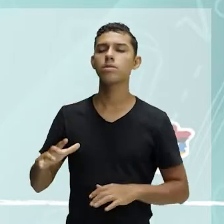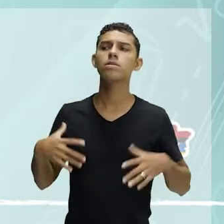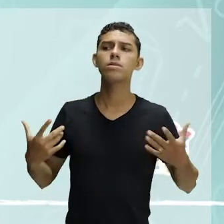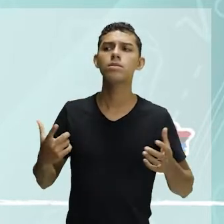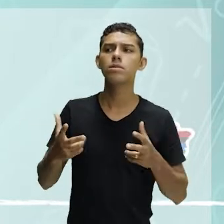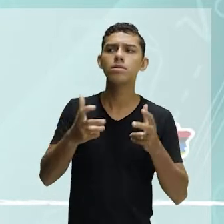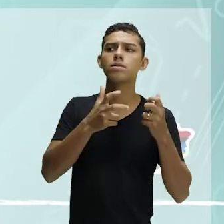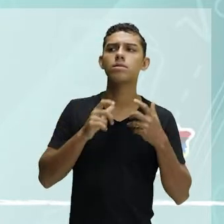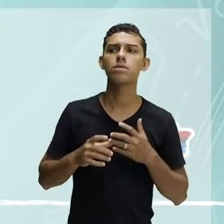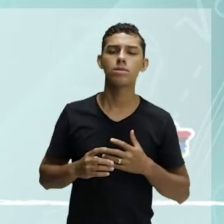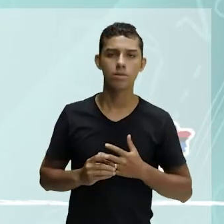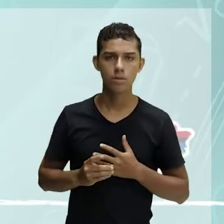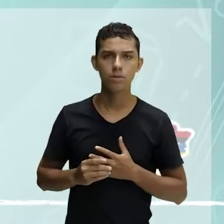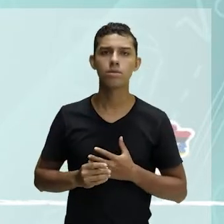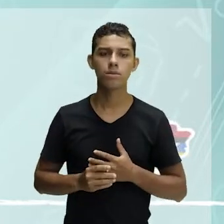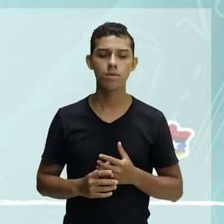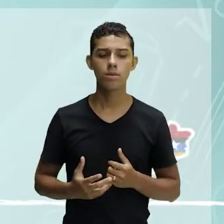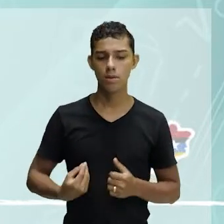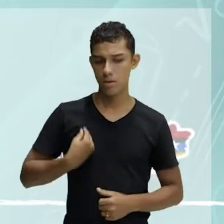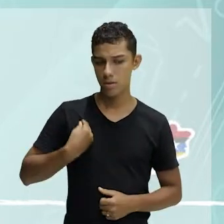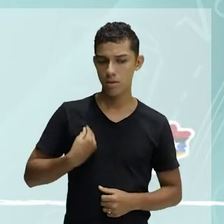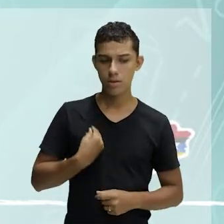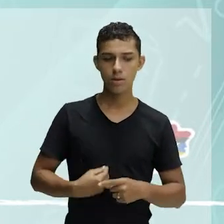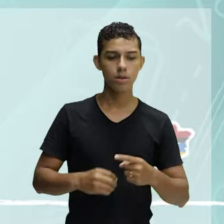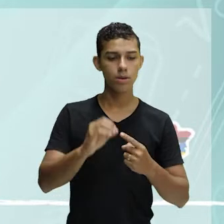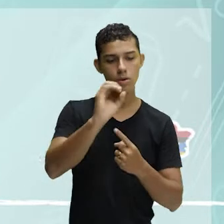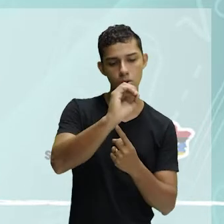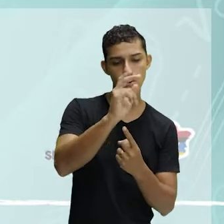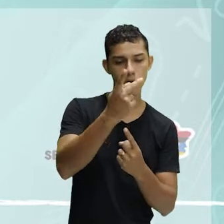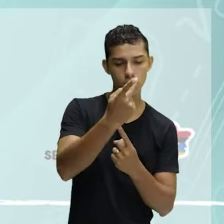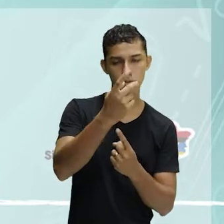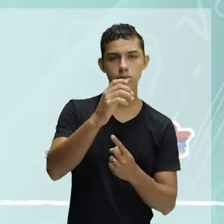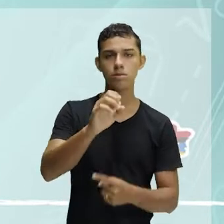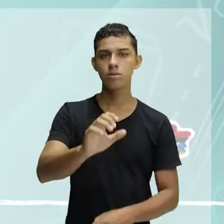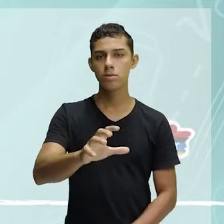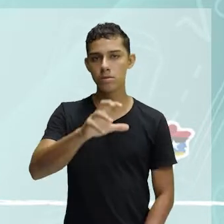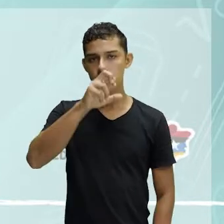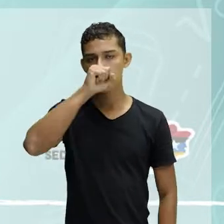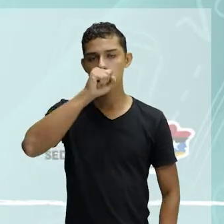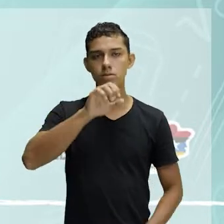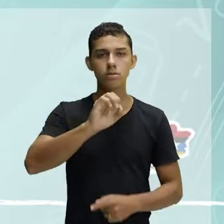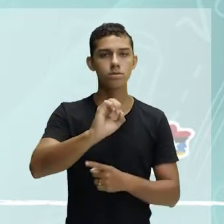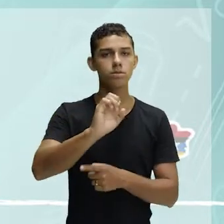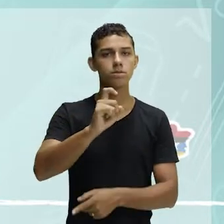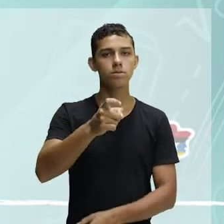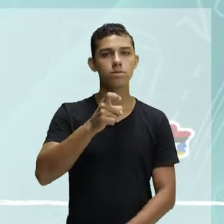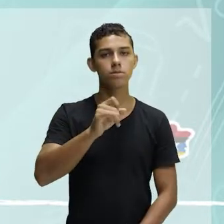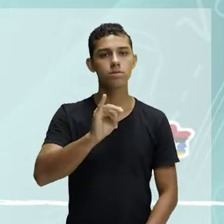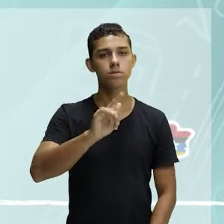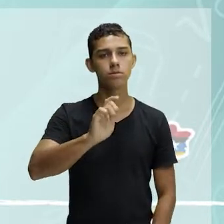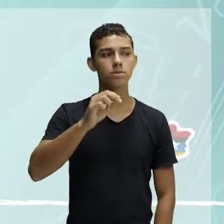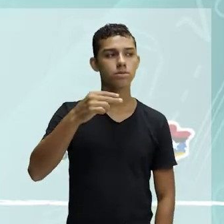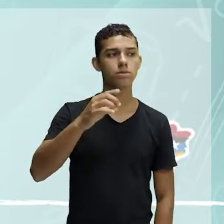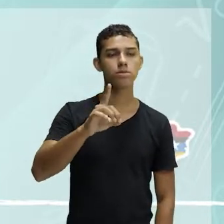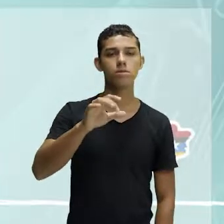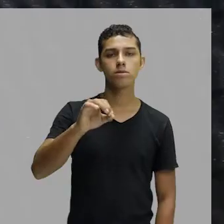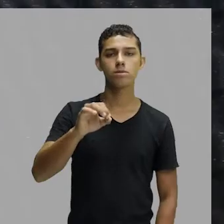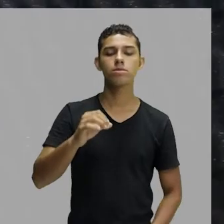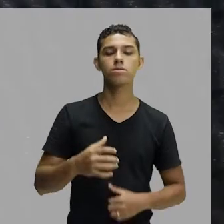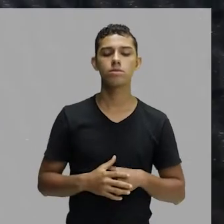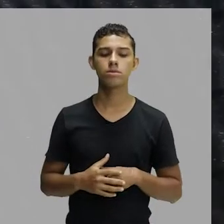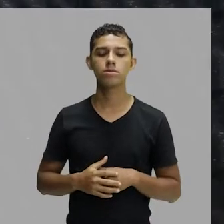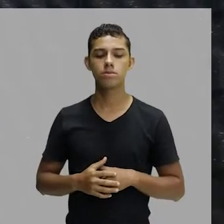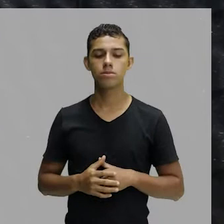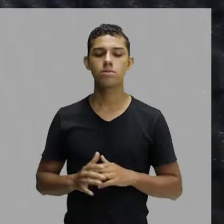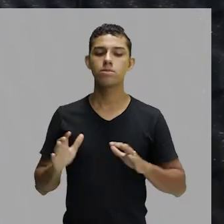ó, a presença de um oxigênio. Então, é um composto oxigenado. Aí nós